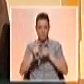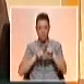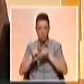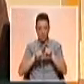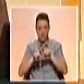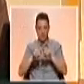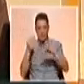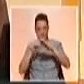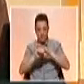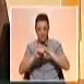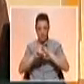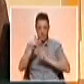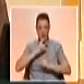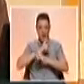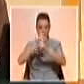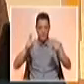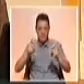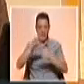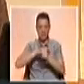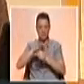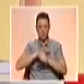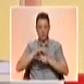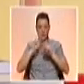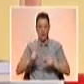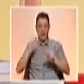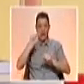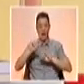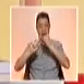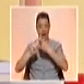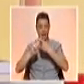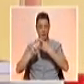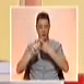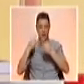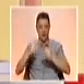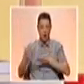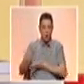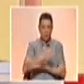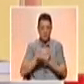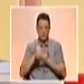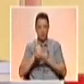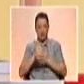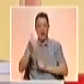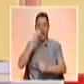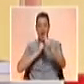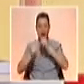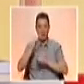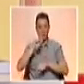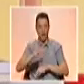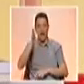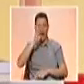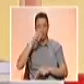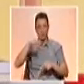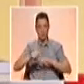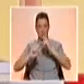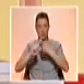de implementação e alertar até para as situações. Estamos no Ano Internacional da Cooperação da Água. Tem-se falado pouco em Portugal deste Ano